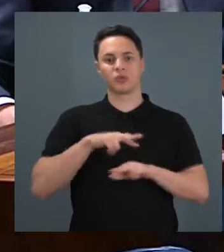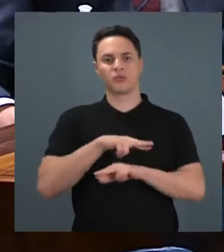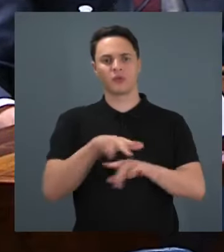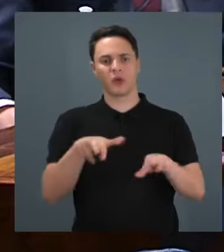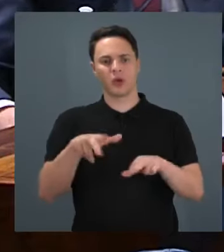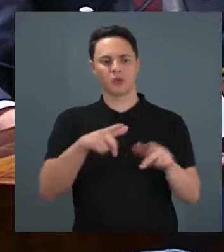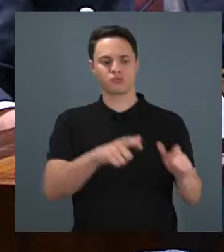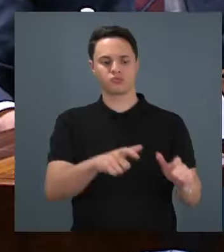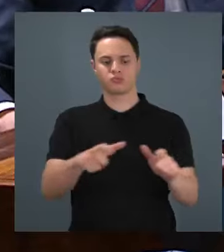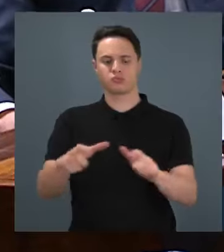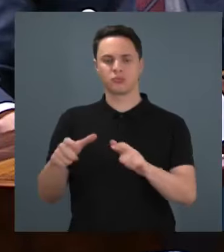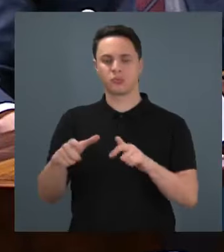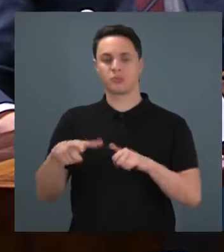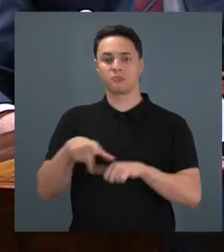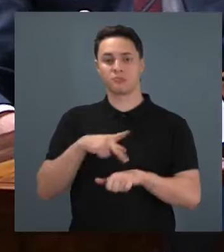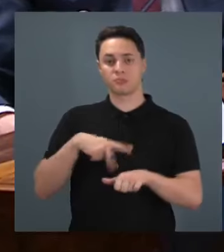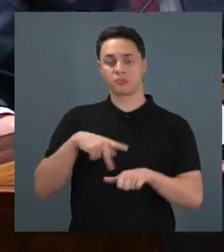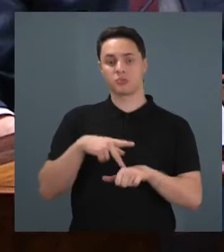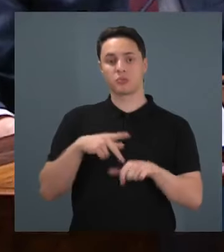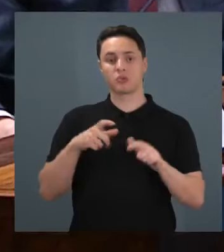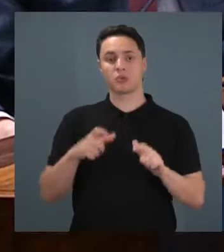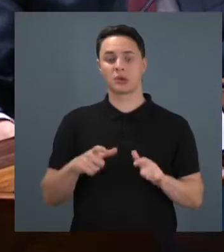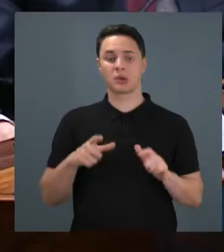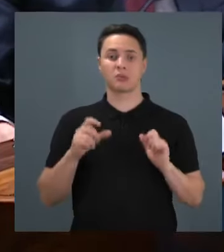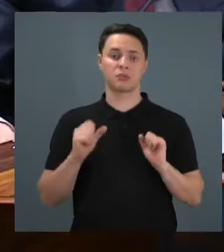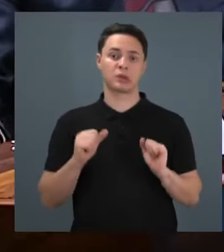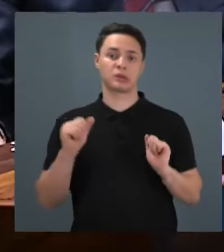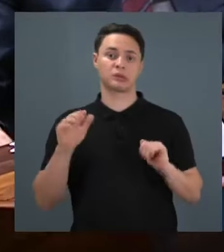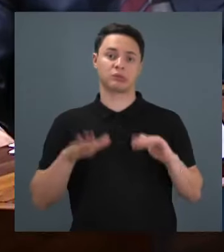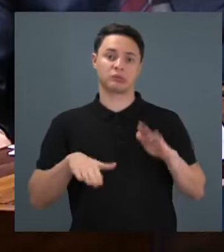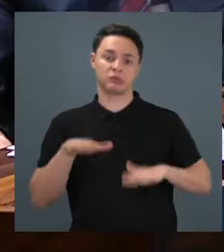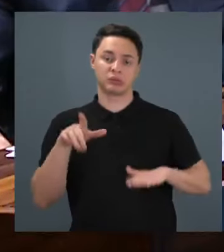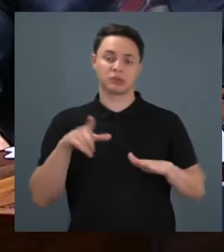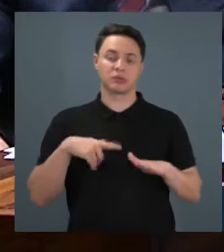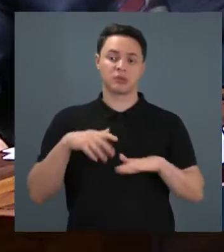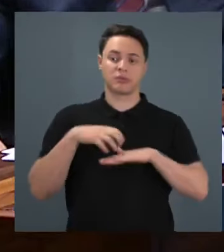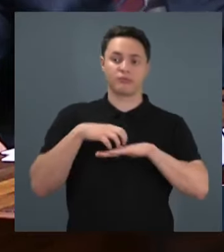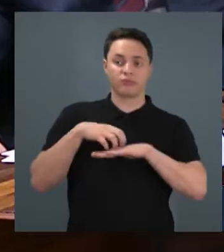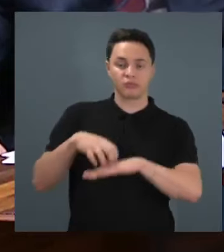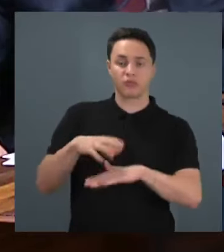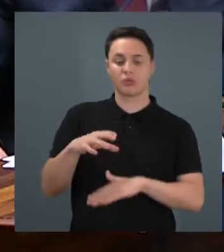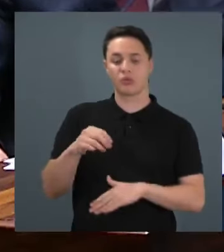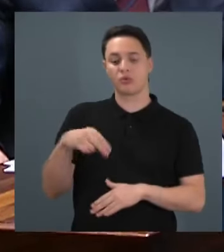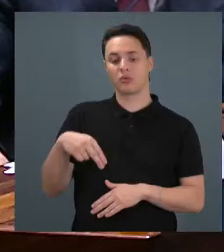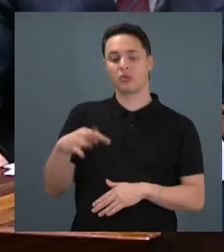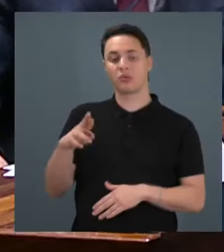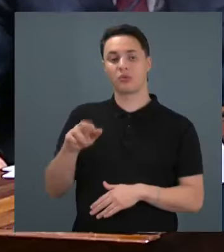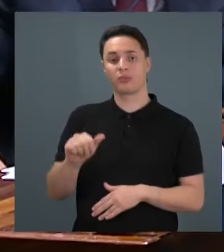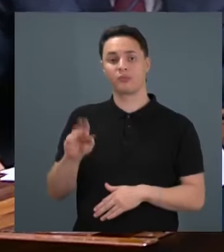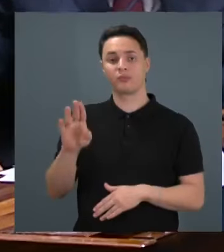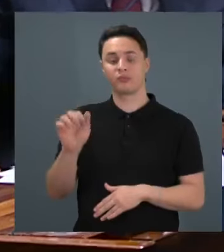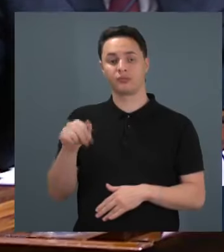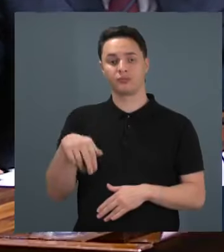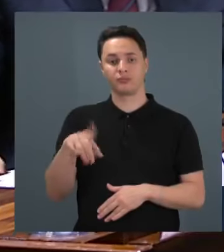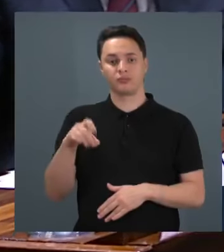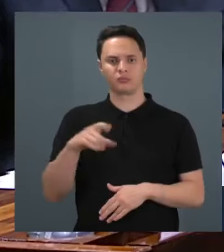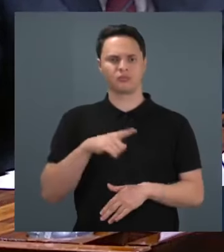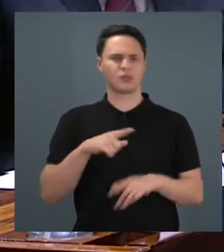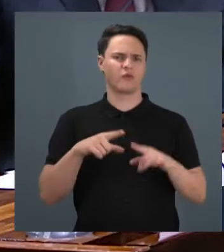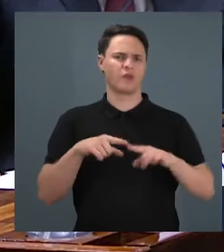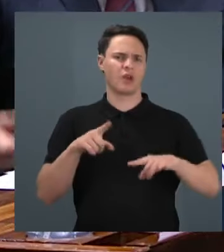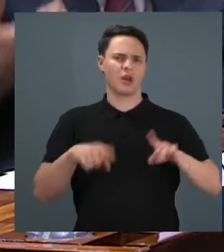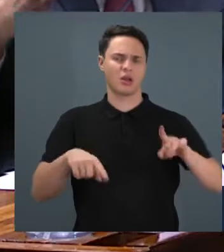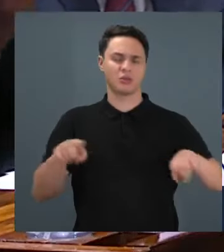países, fronteiras que podem ser permeadas pelo contrabando, pelo descaminho, né, pelo tráfico das mais variadas